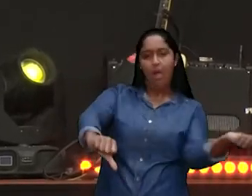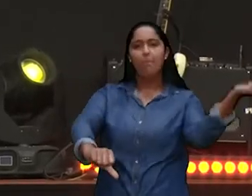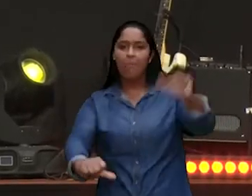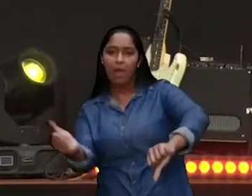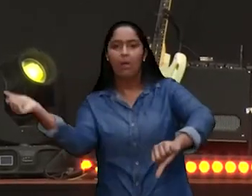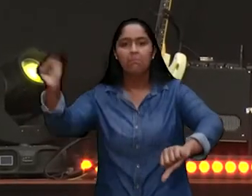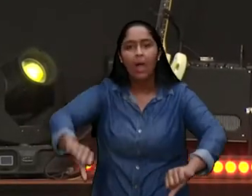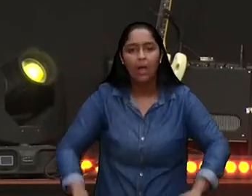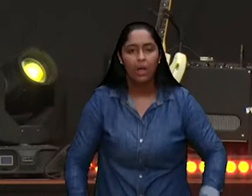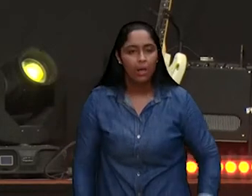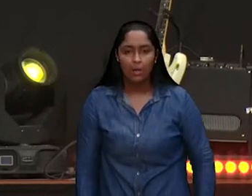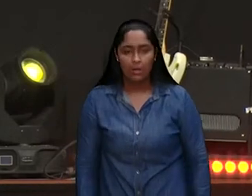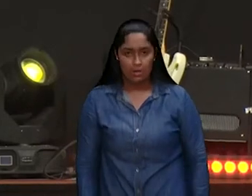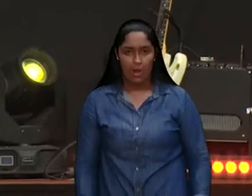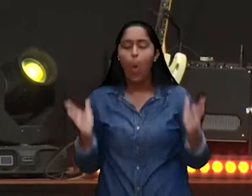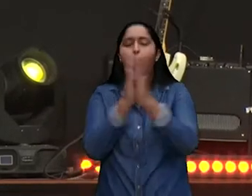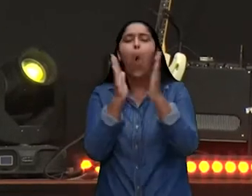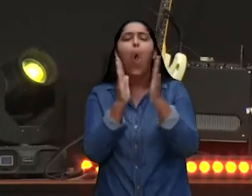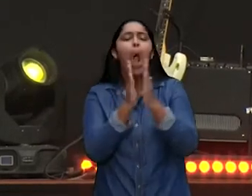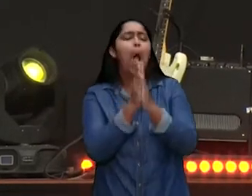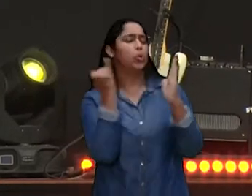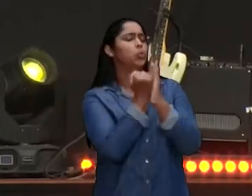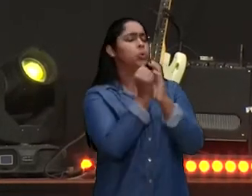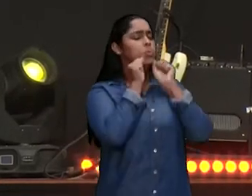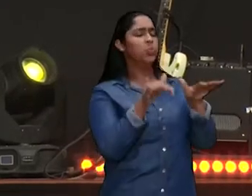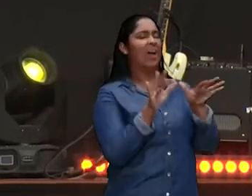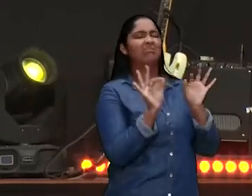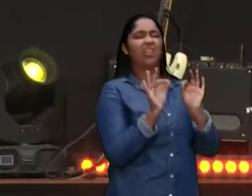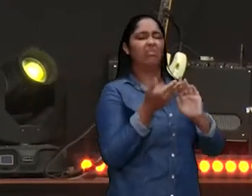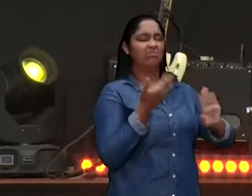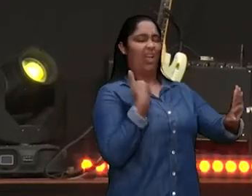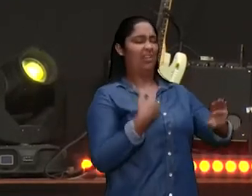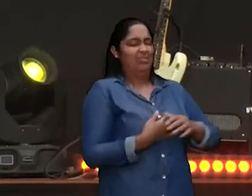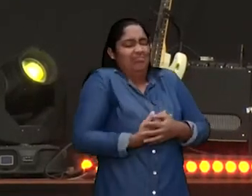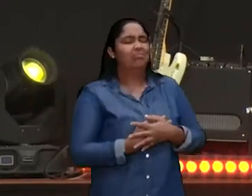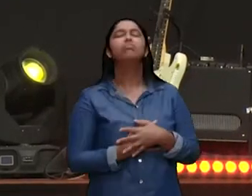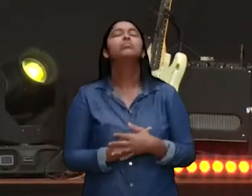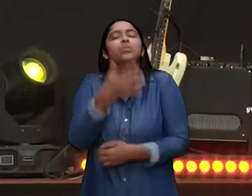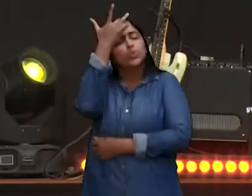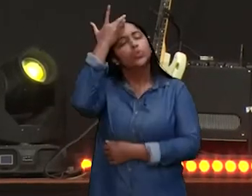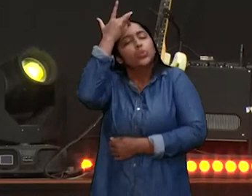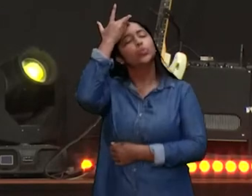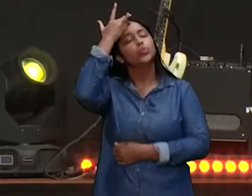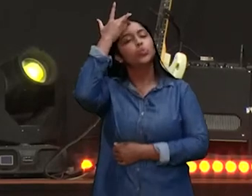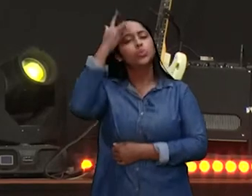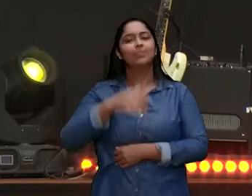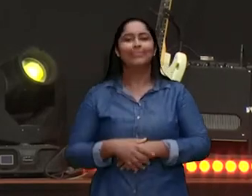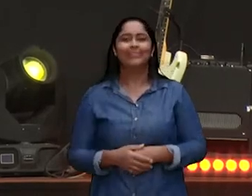negou a quem precisava eu não neguei oração de uma negou mas ninguém me pediu oração porque você pedir